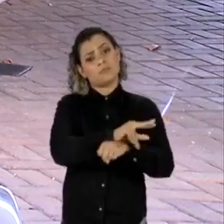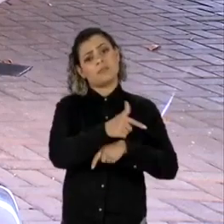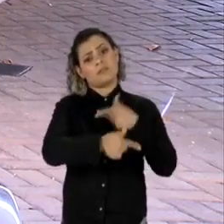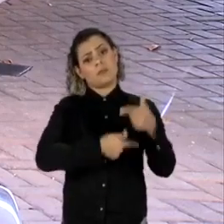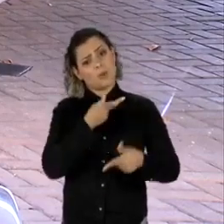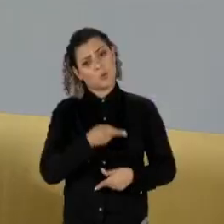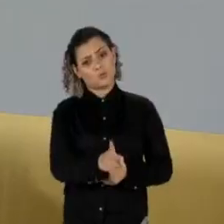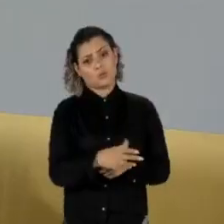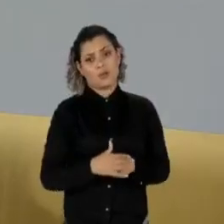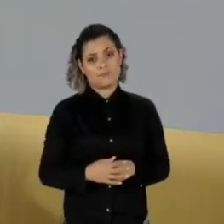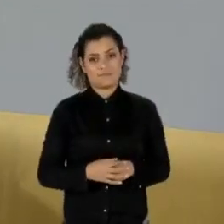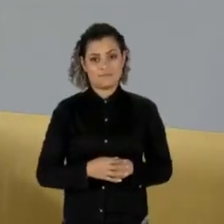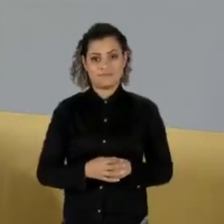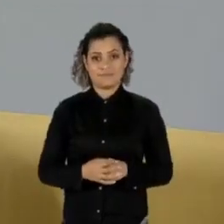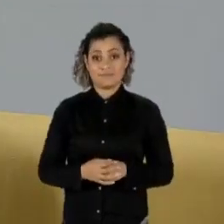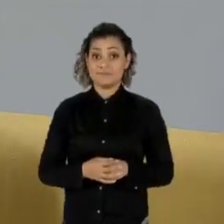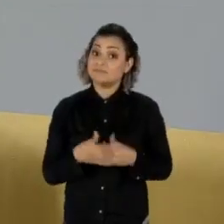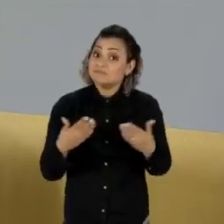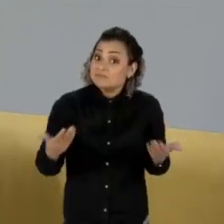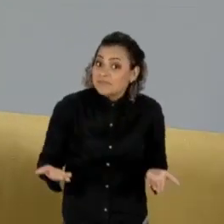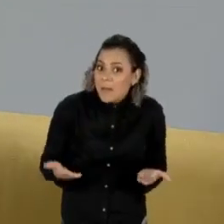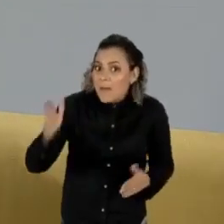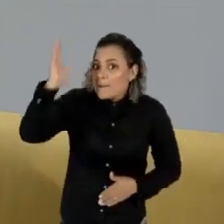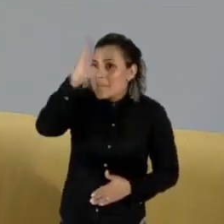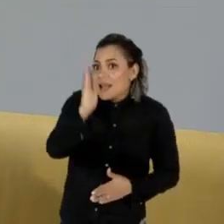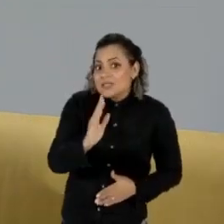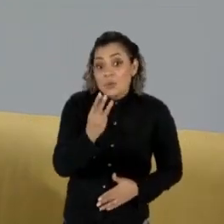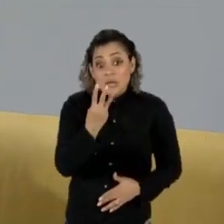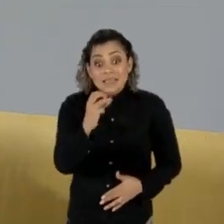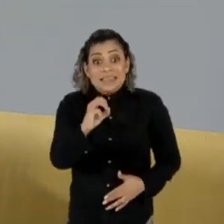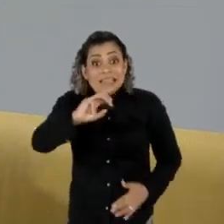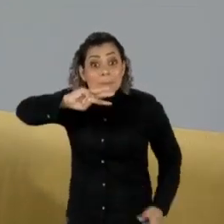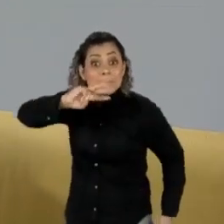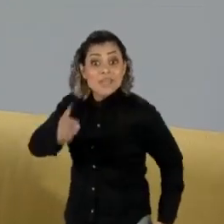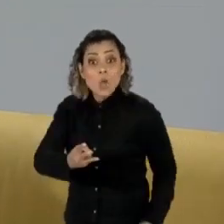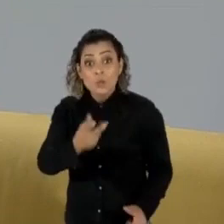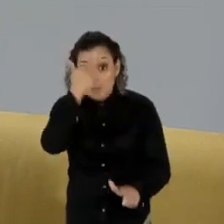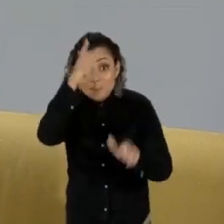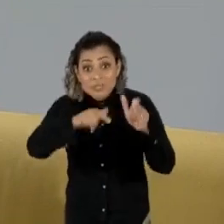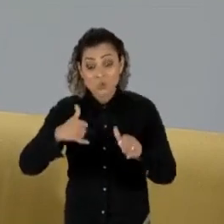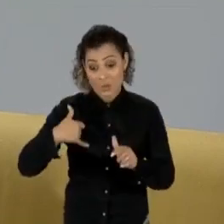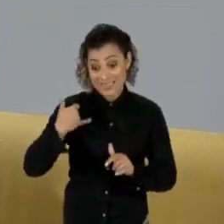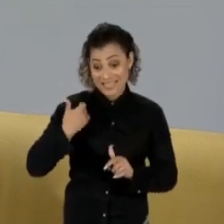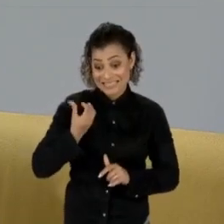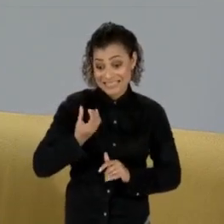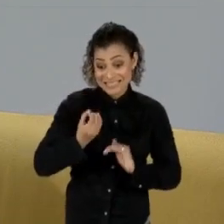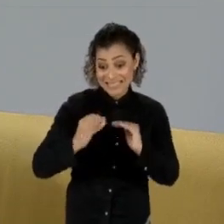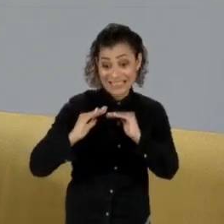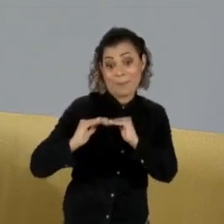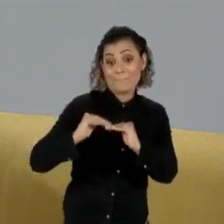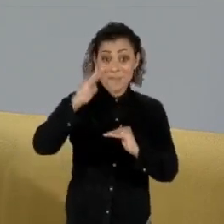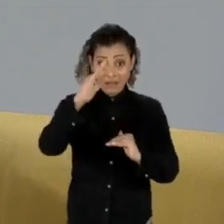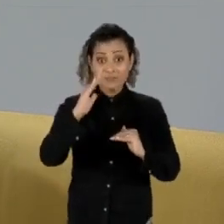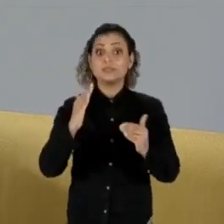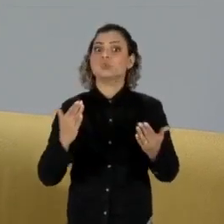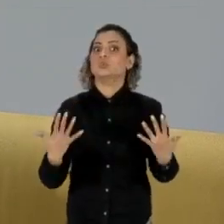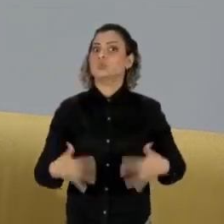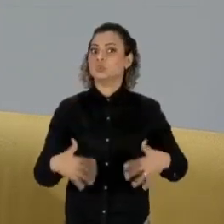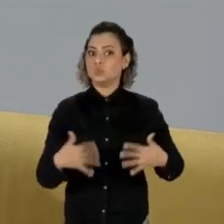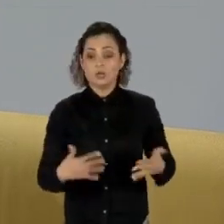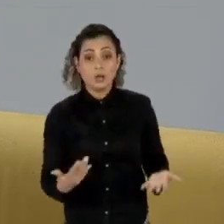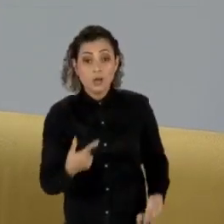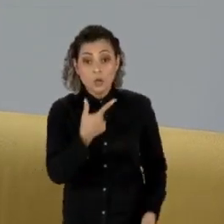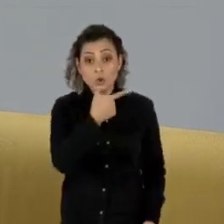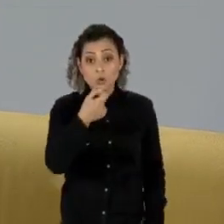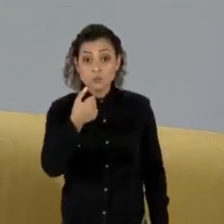mercado no brasil tem hoje 30 milhões de pessoas com mais de 60 anos com 60 anos ou mais em